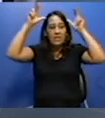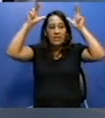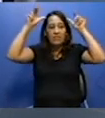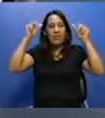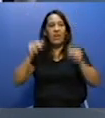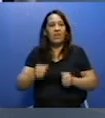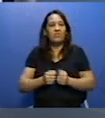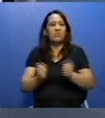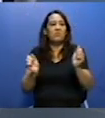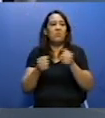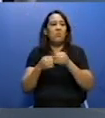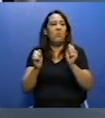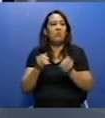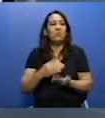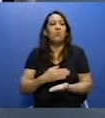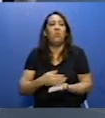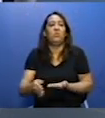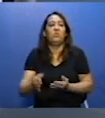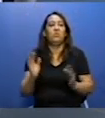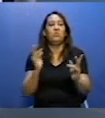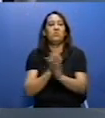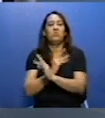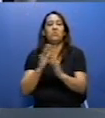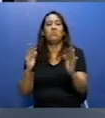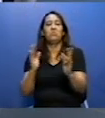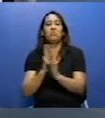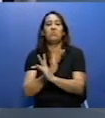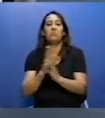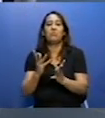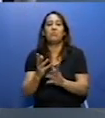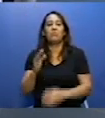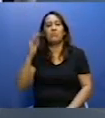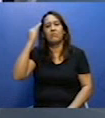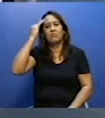outro. Qual será a correta? Pensa aí.